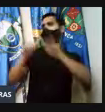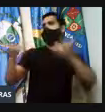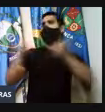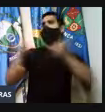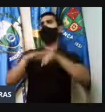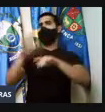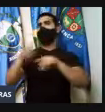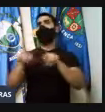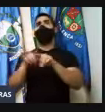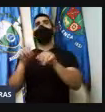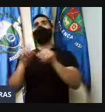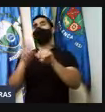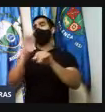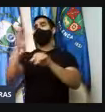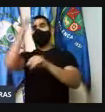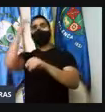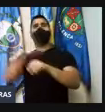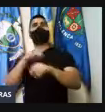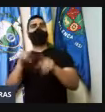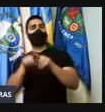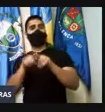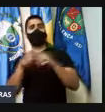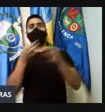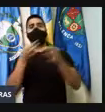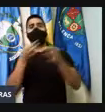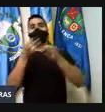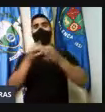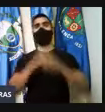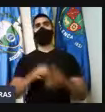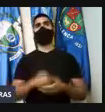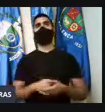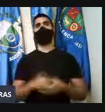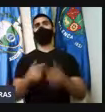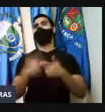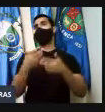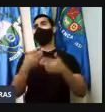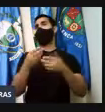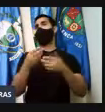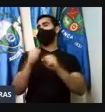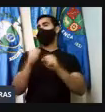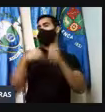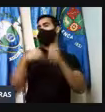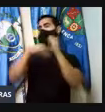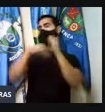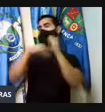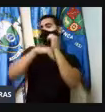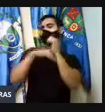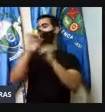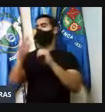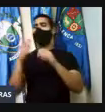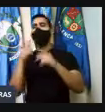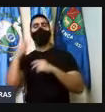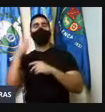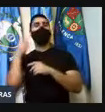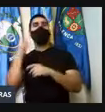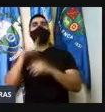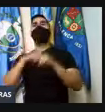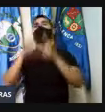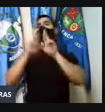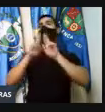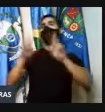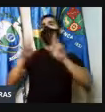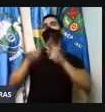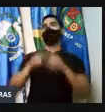poder fazer, cada um dar a sua opinião, porque senão pode ficar uma coisa restrita a alguns vereadores e a gente não conseguir dar a resposta que a gente